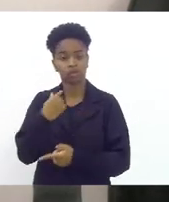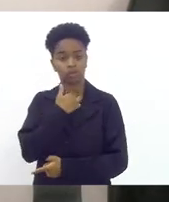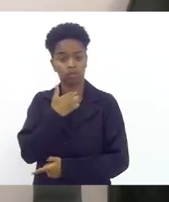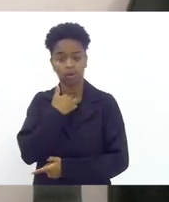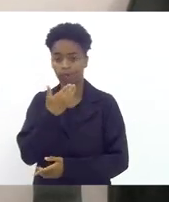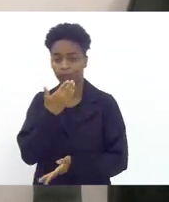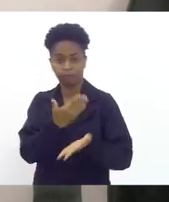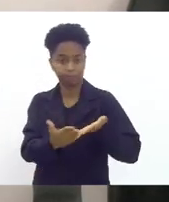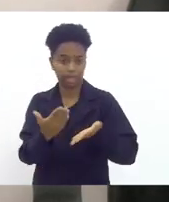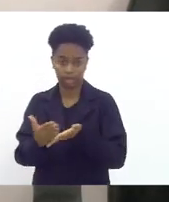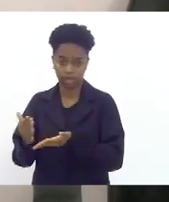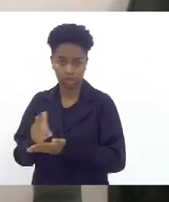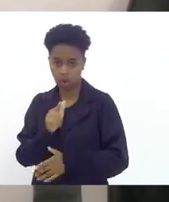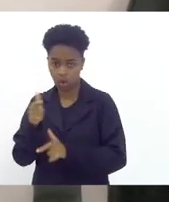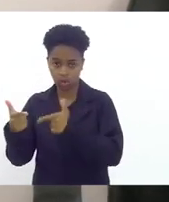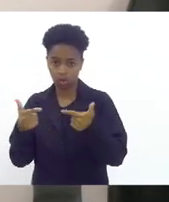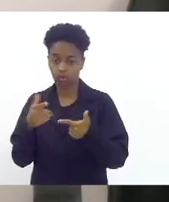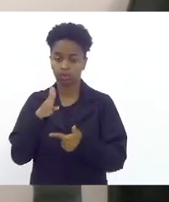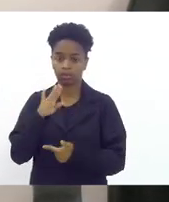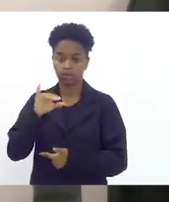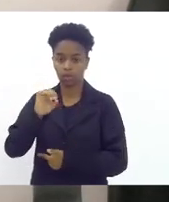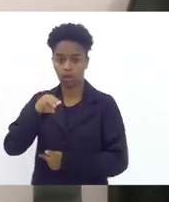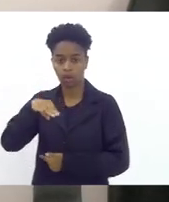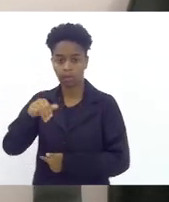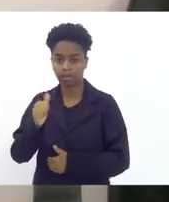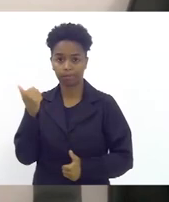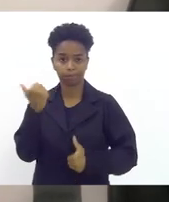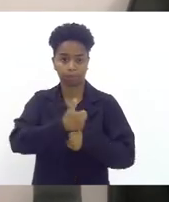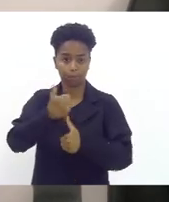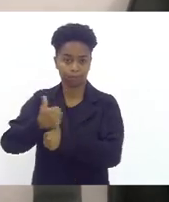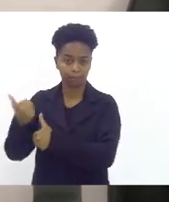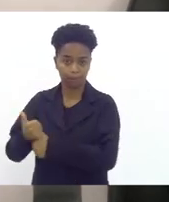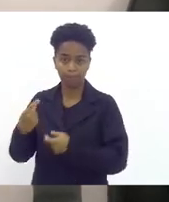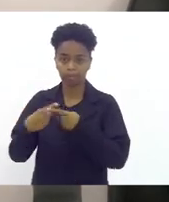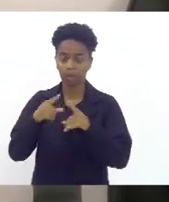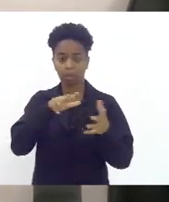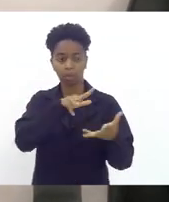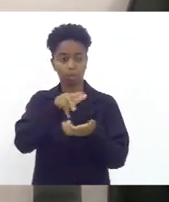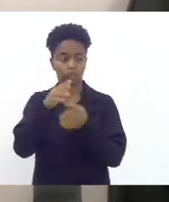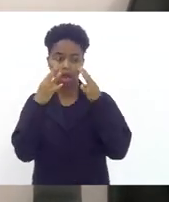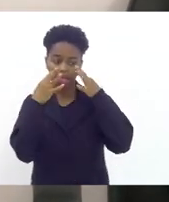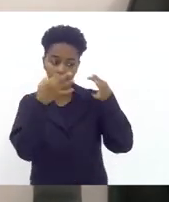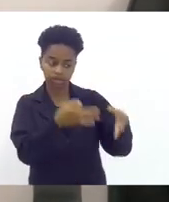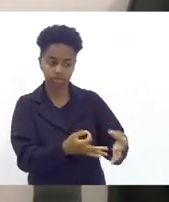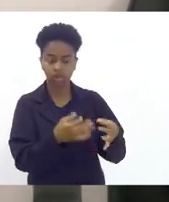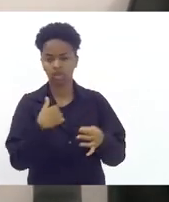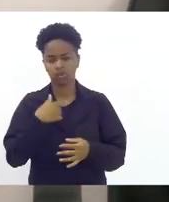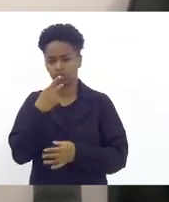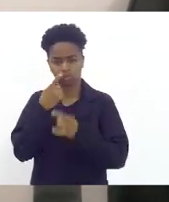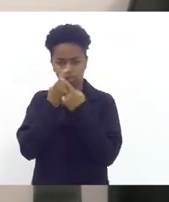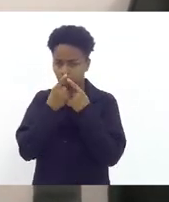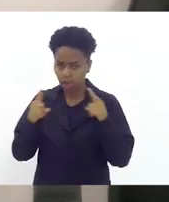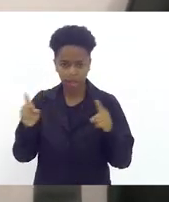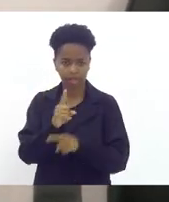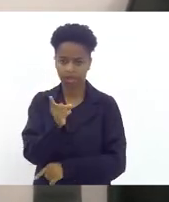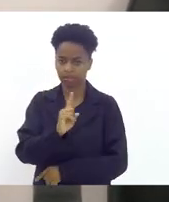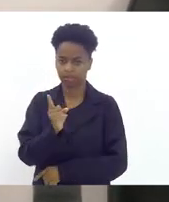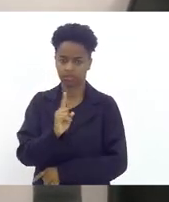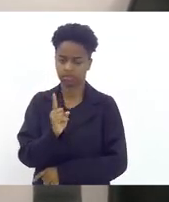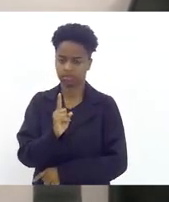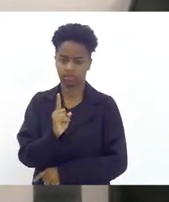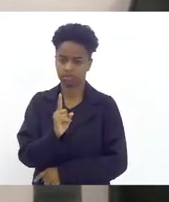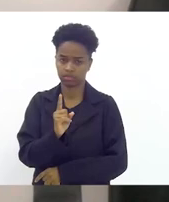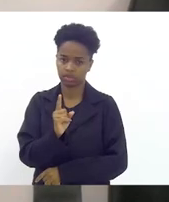é para outros biomas que estão com maior visibilidade internacional assim não tô questionando essa